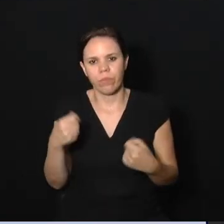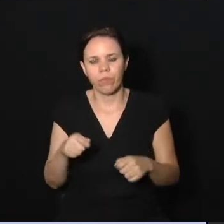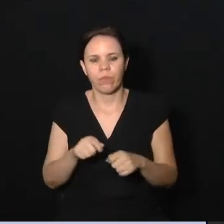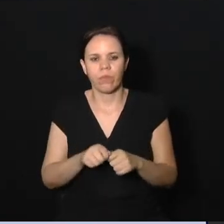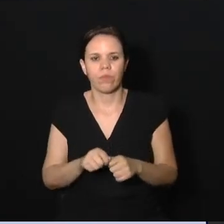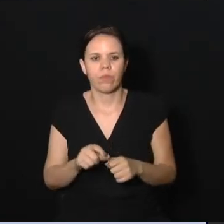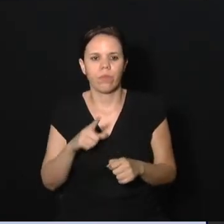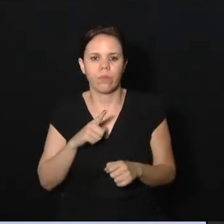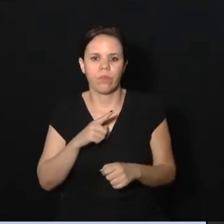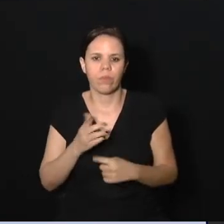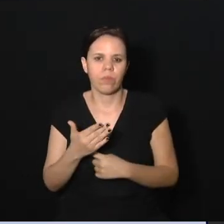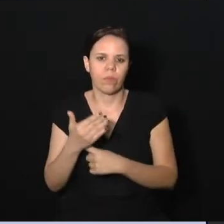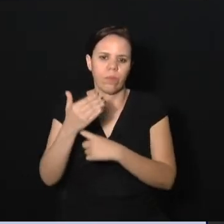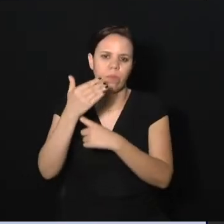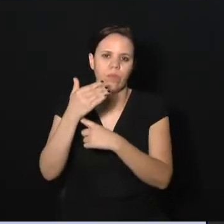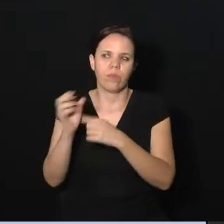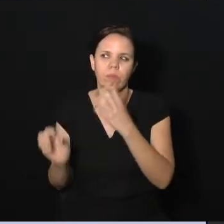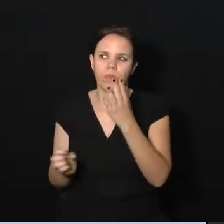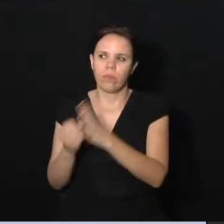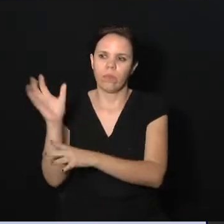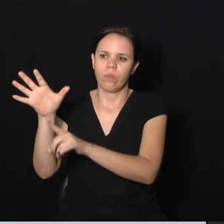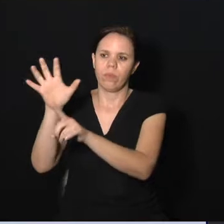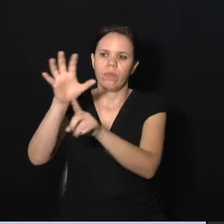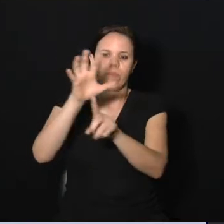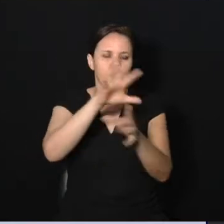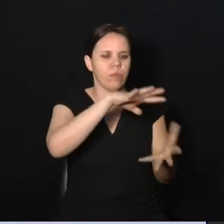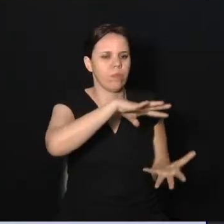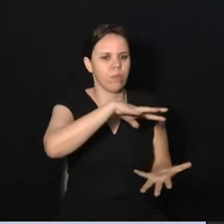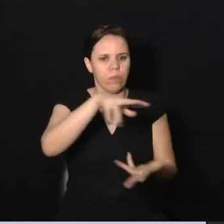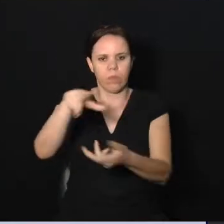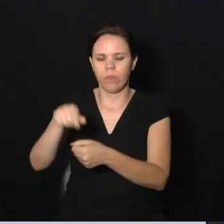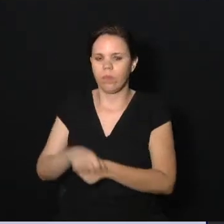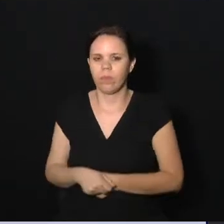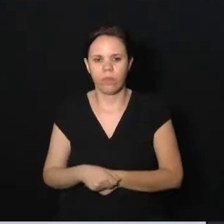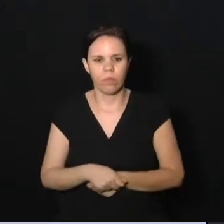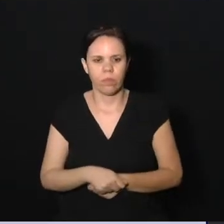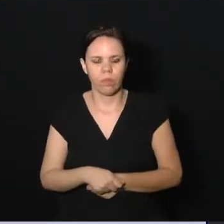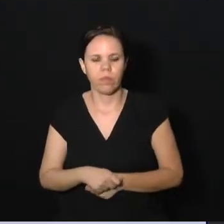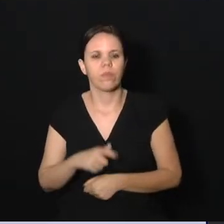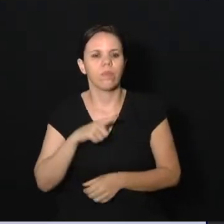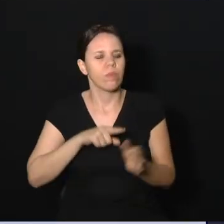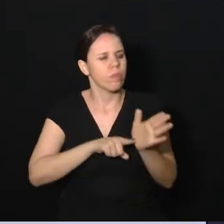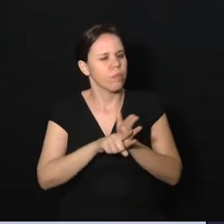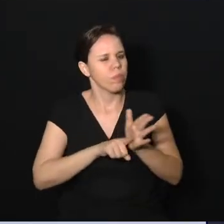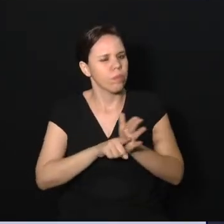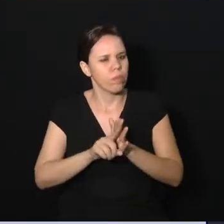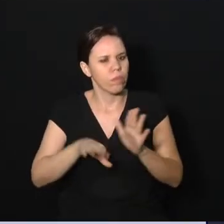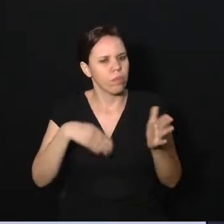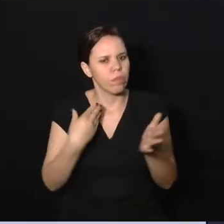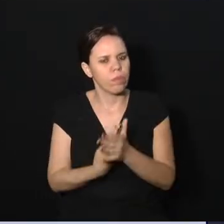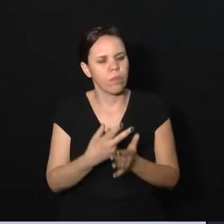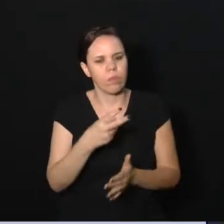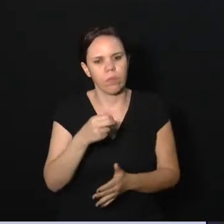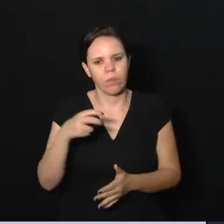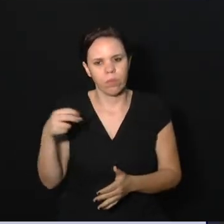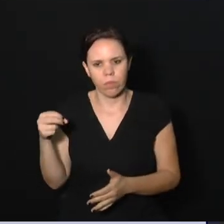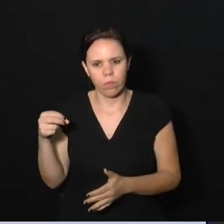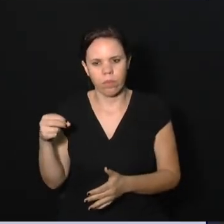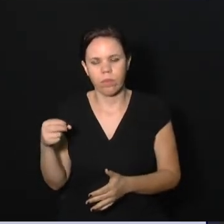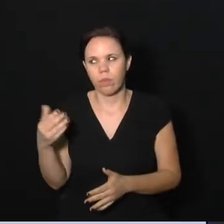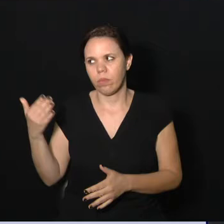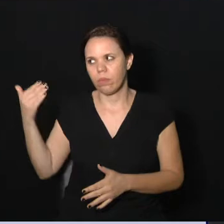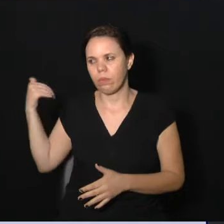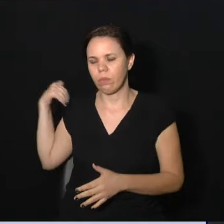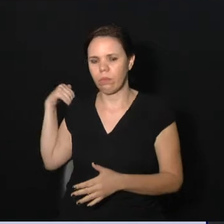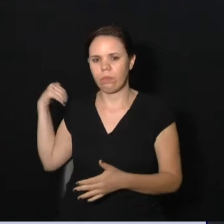a tecnologia vem causando no mundo, né? Então, a estimativa é que em 2020, né, antes estava longe, né,